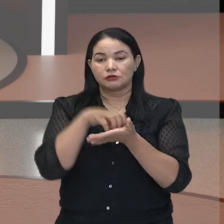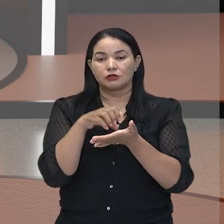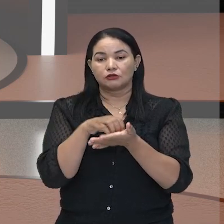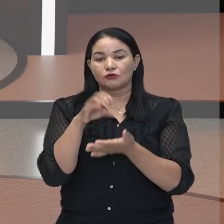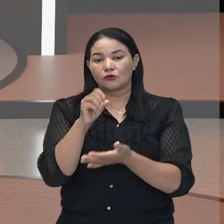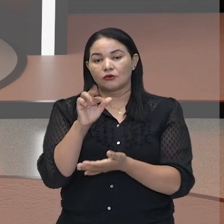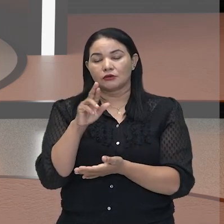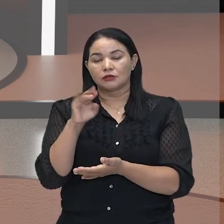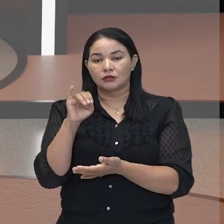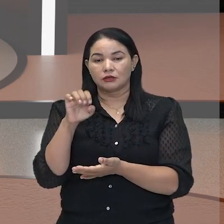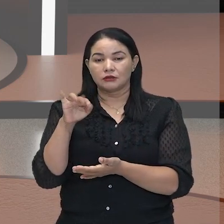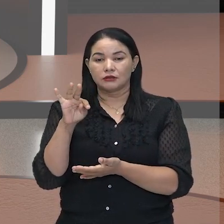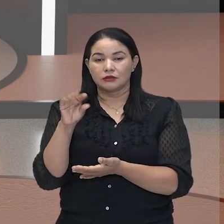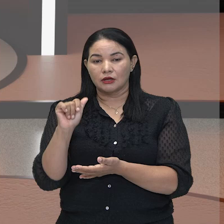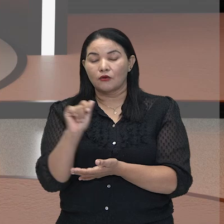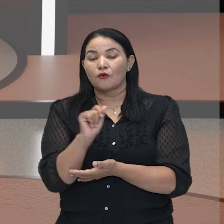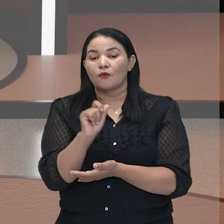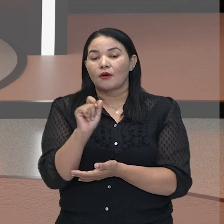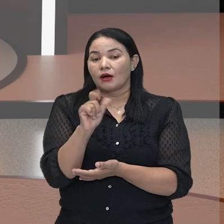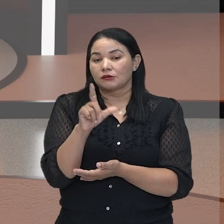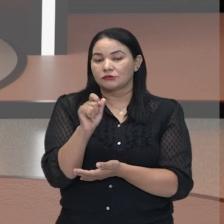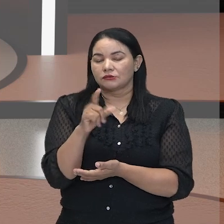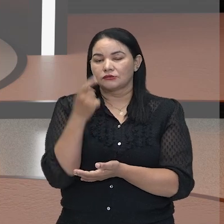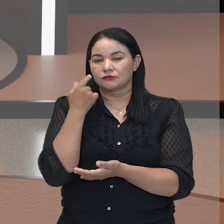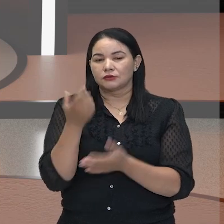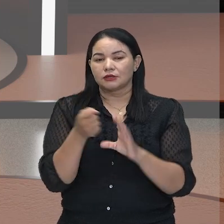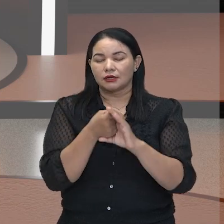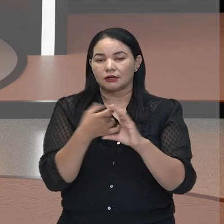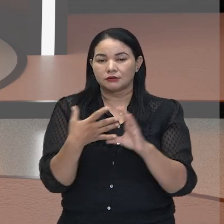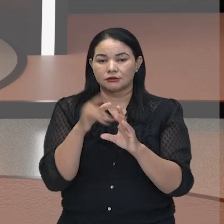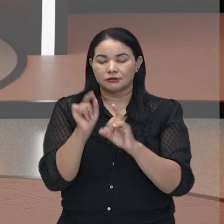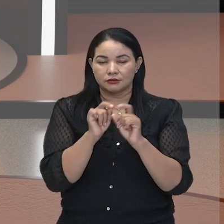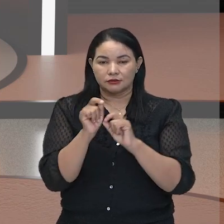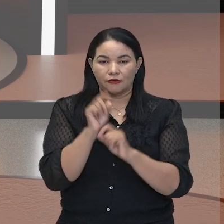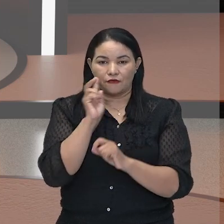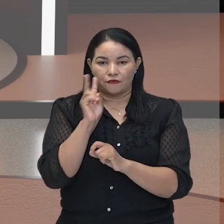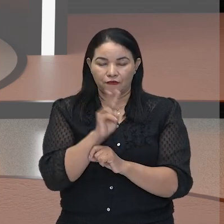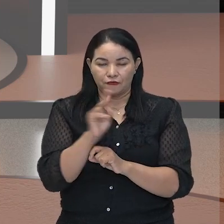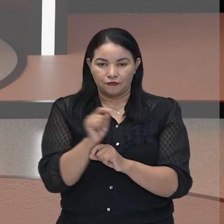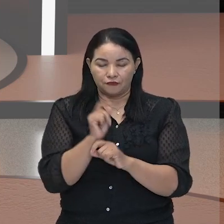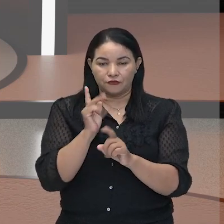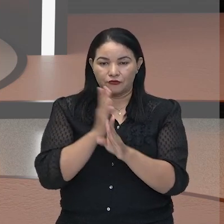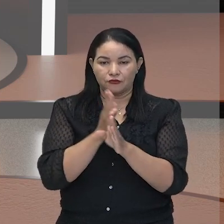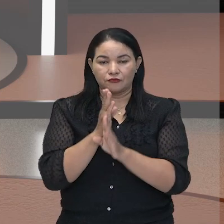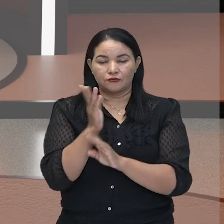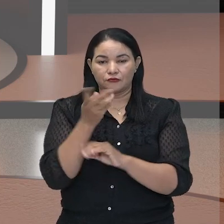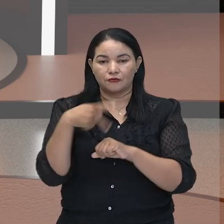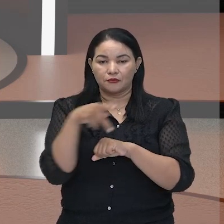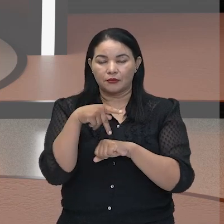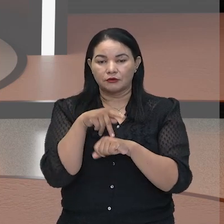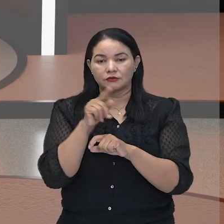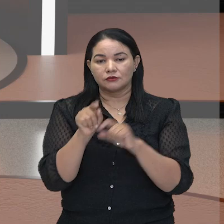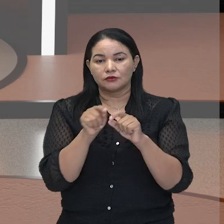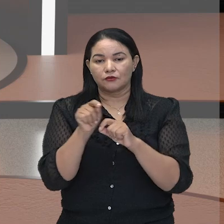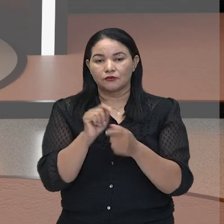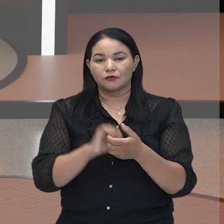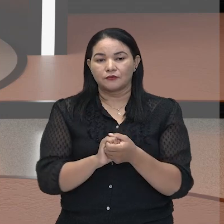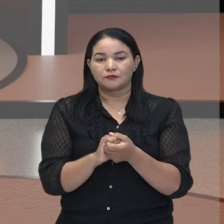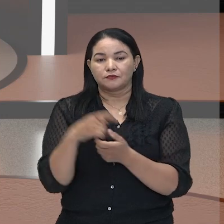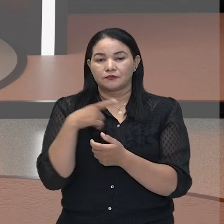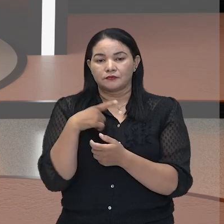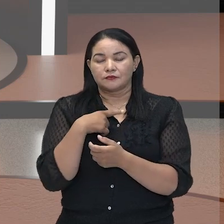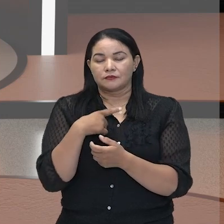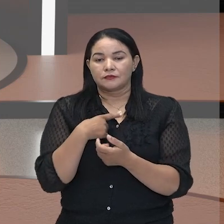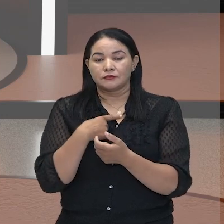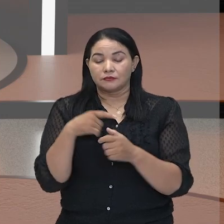centro-oriental, aqui em azul. As características que a gente vai, então, identificar desses países, que eles estão, então,